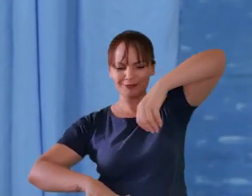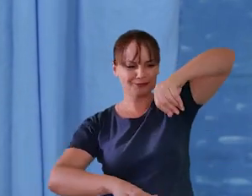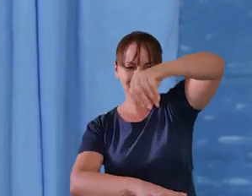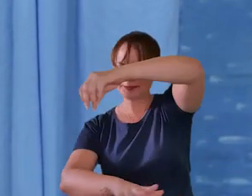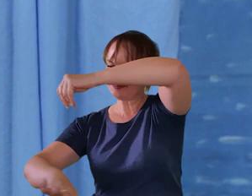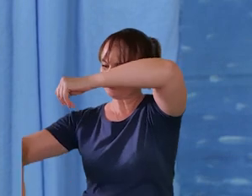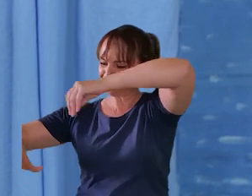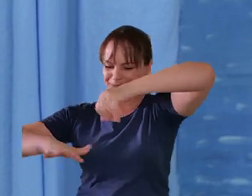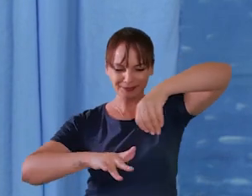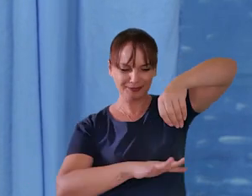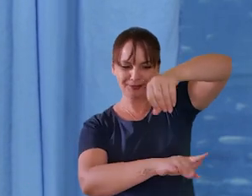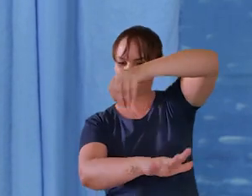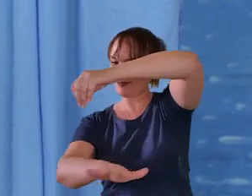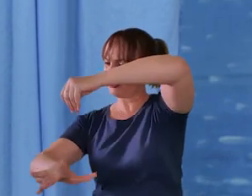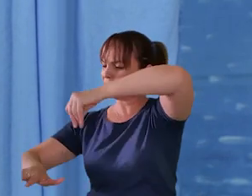temperou,